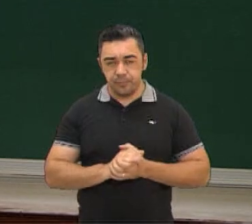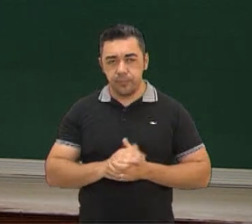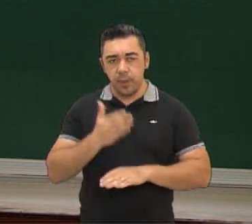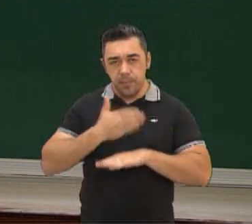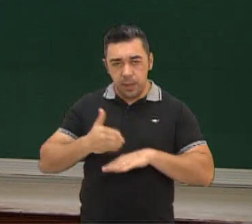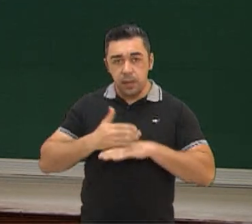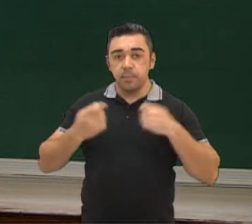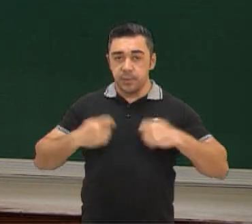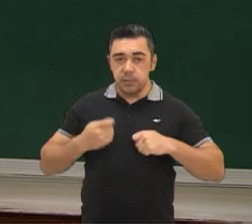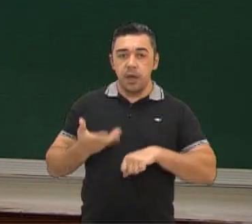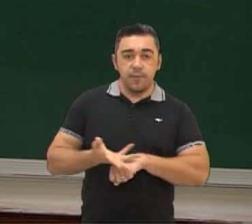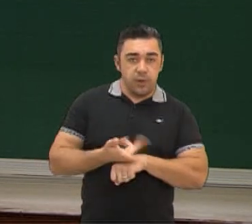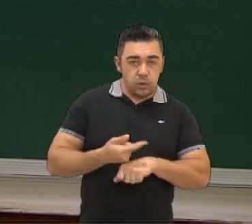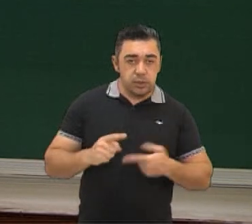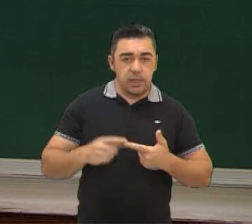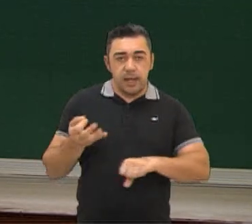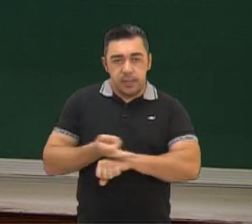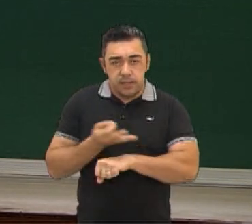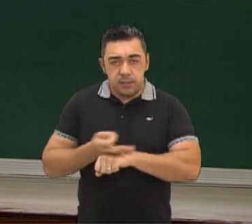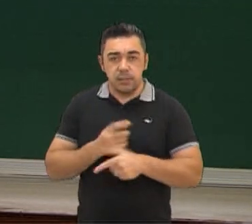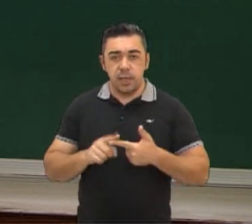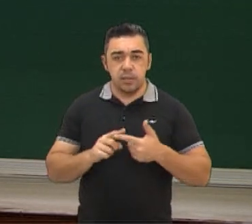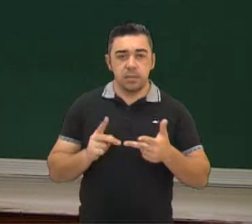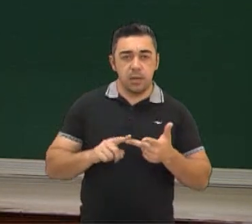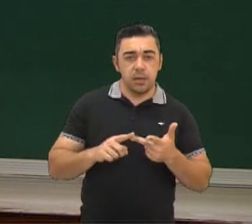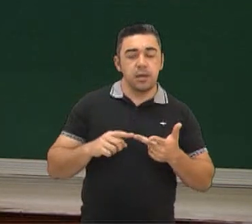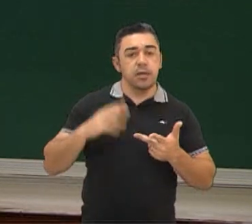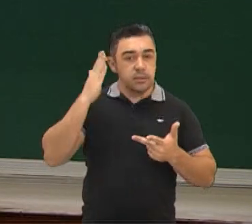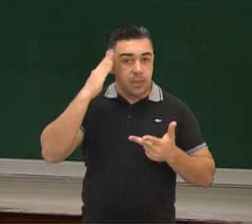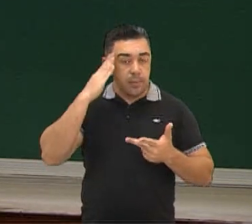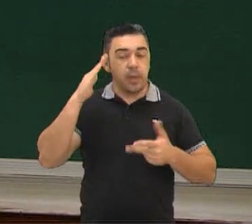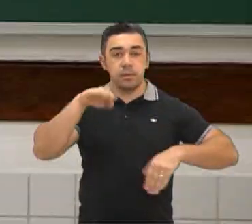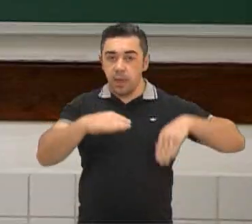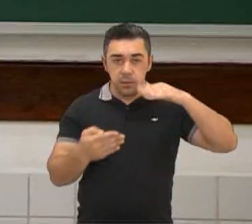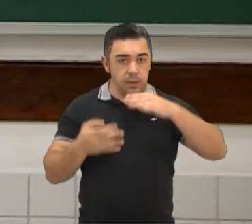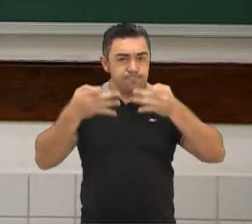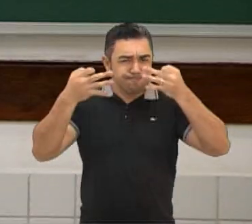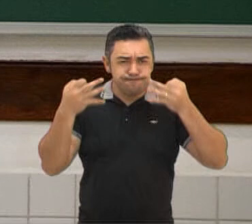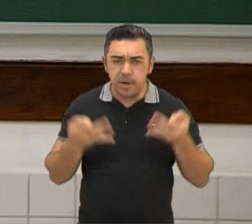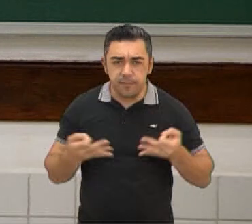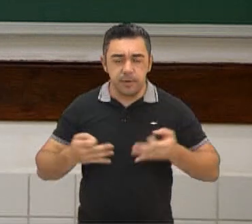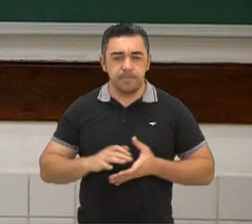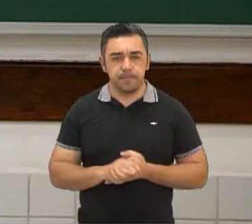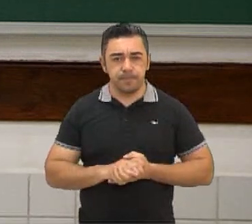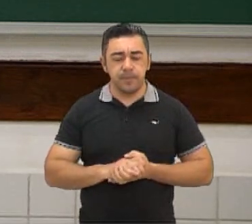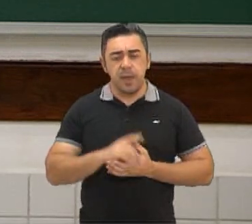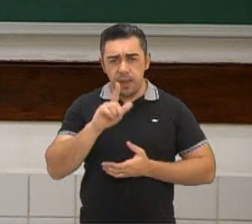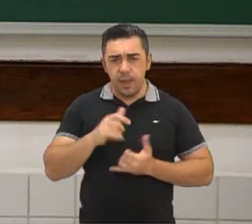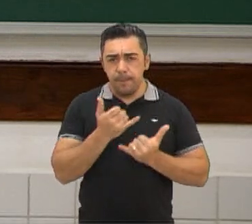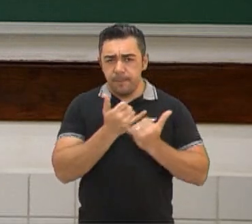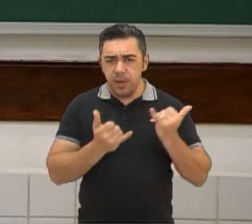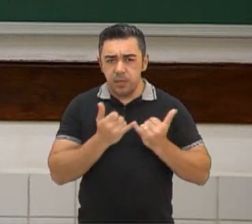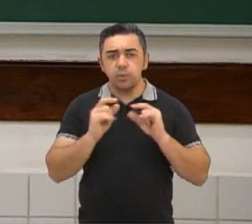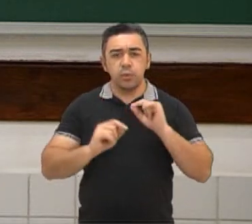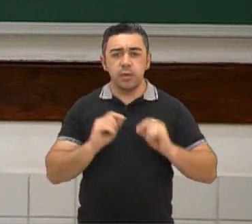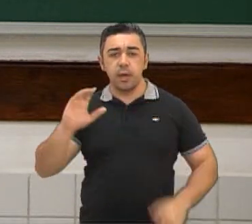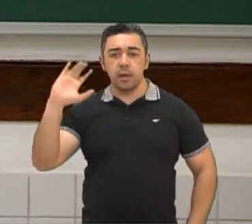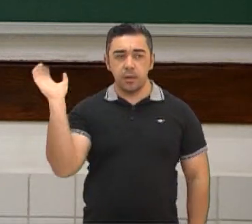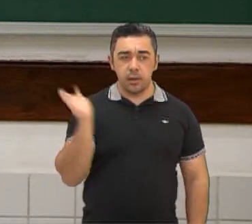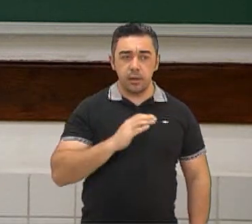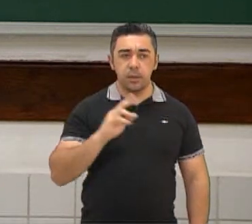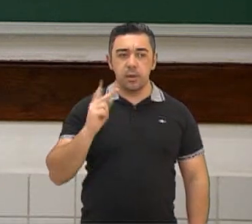preciso ter velocidade, resistência e nadar muito bem, tá? E ele se assemelha muito ao